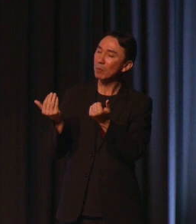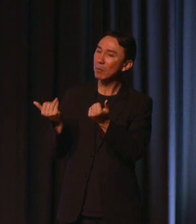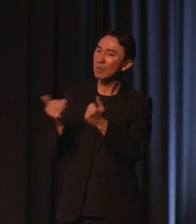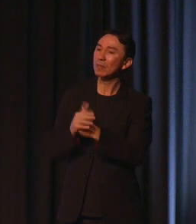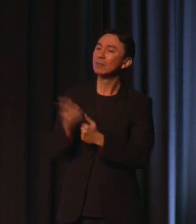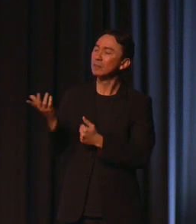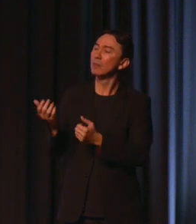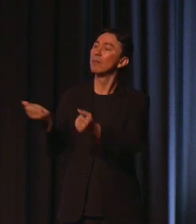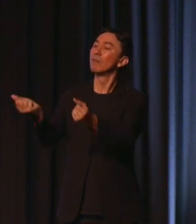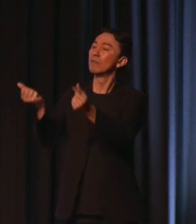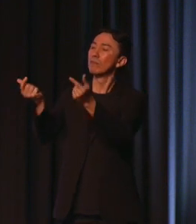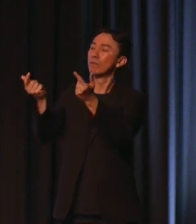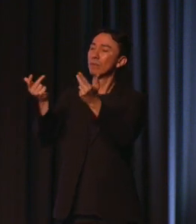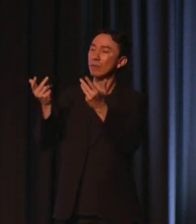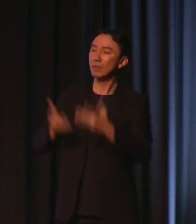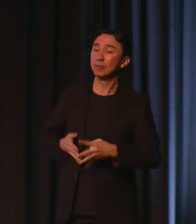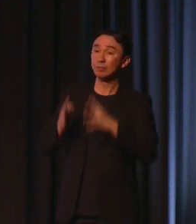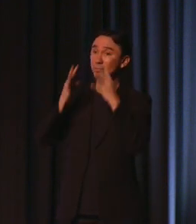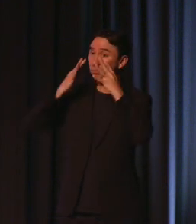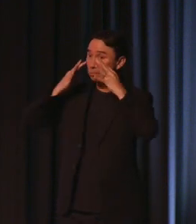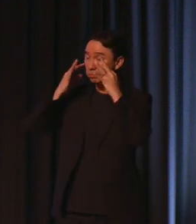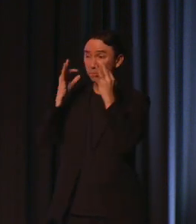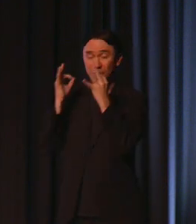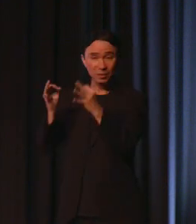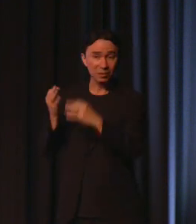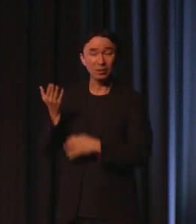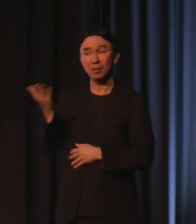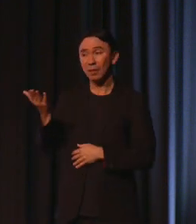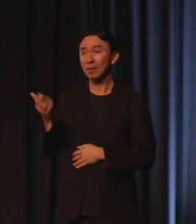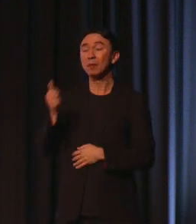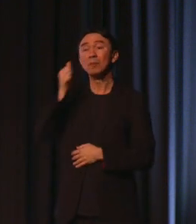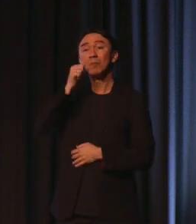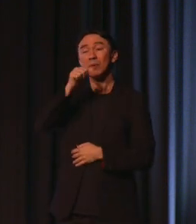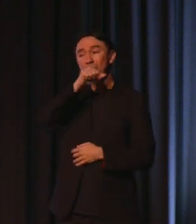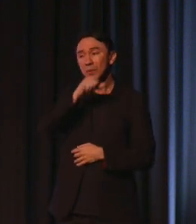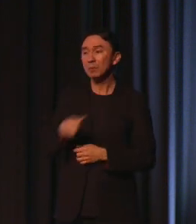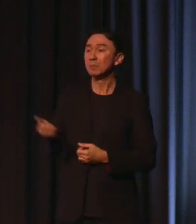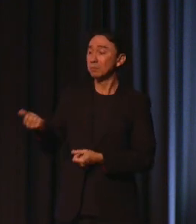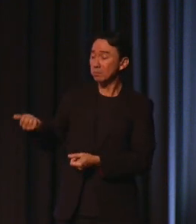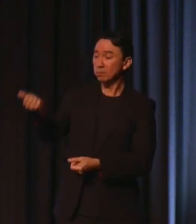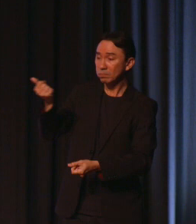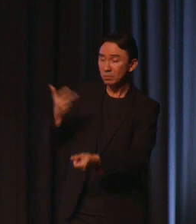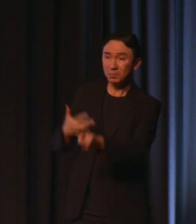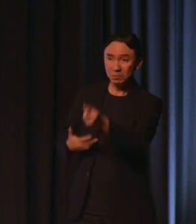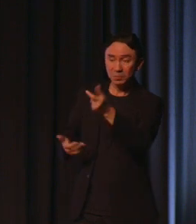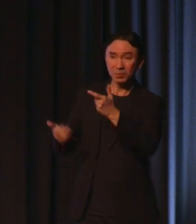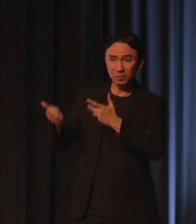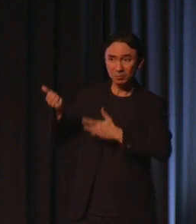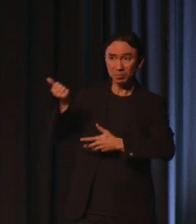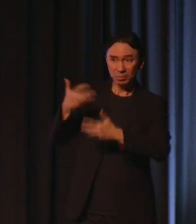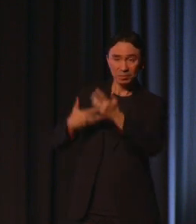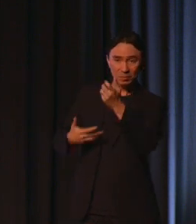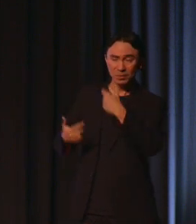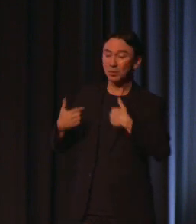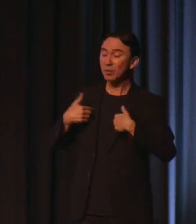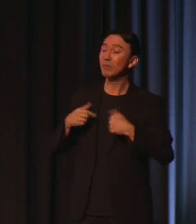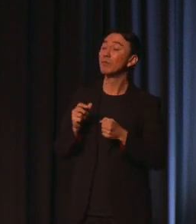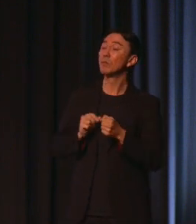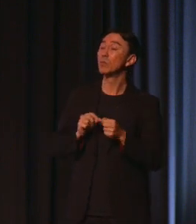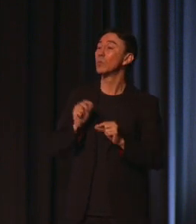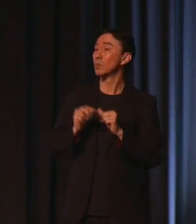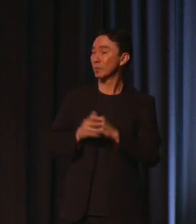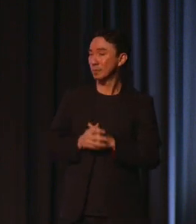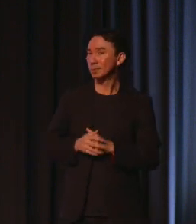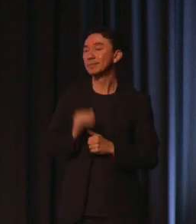ela quer me dizer. E ela vai me dizer muitas coisas. E o que eu vou fazer nesse momento? Primeira coisa, se for uma